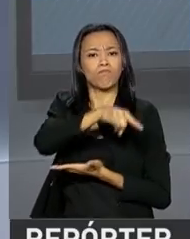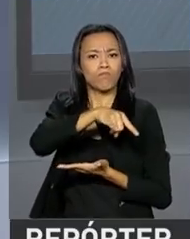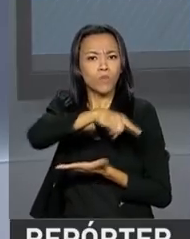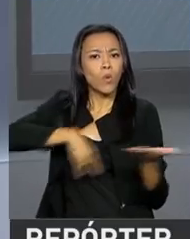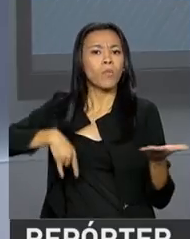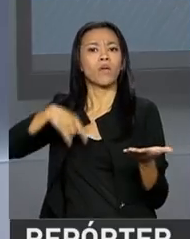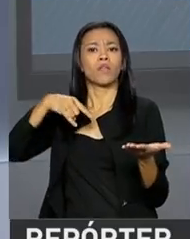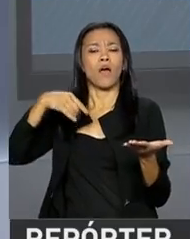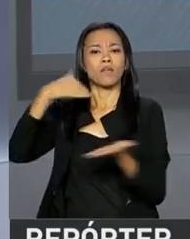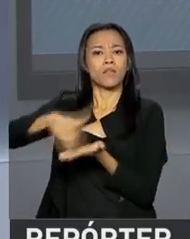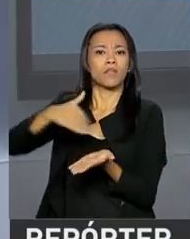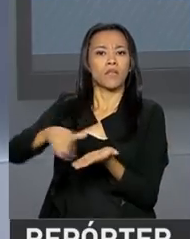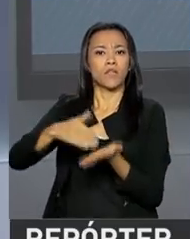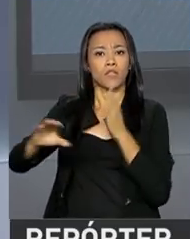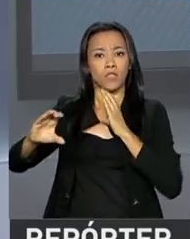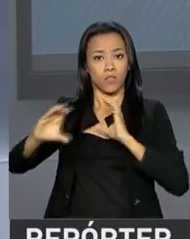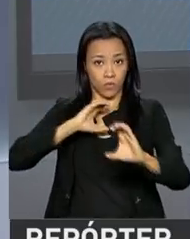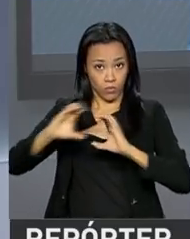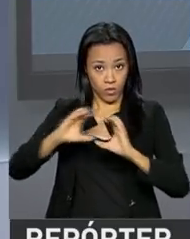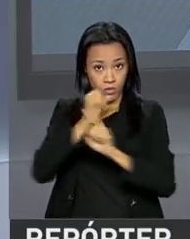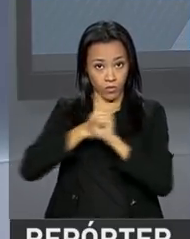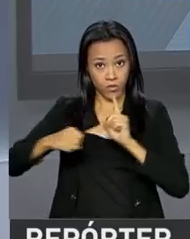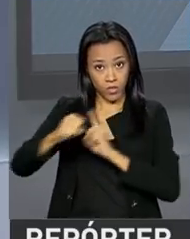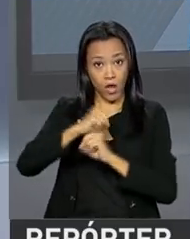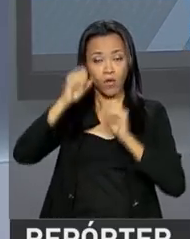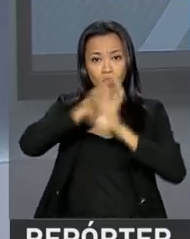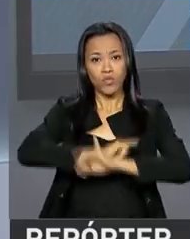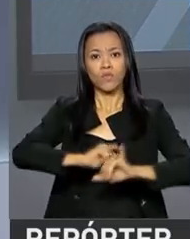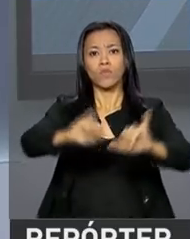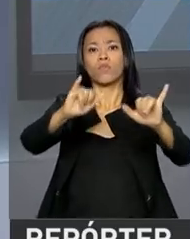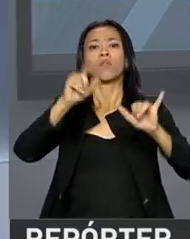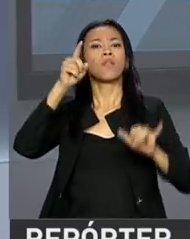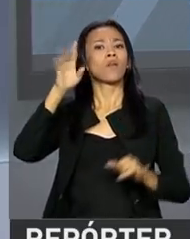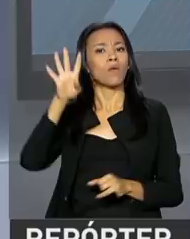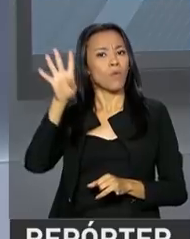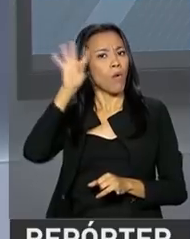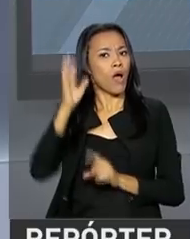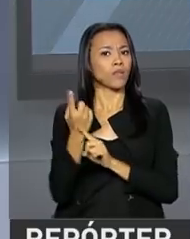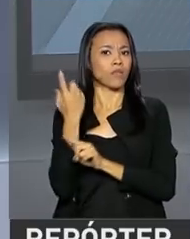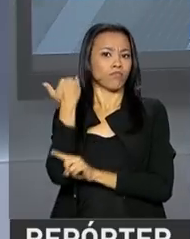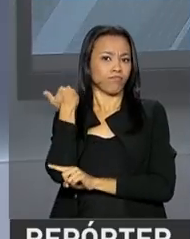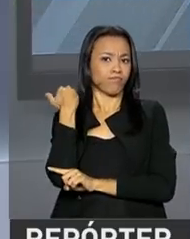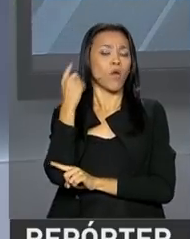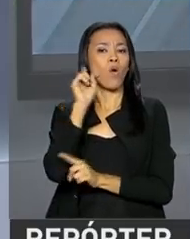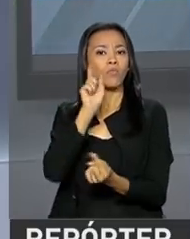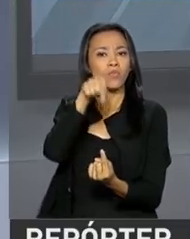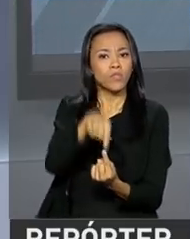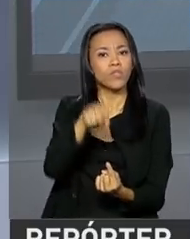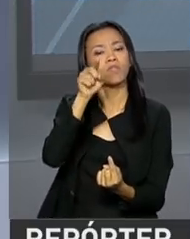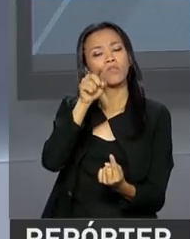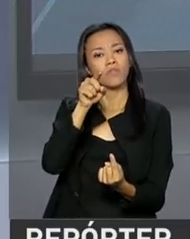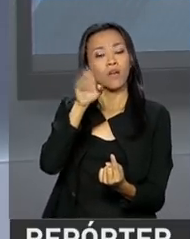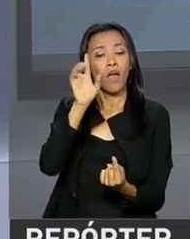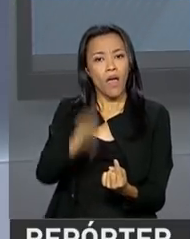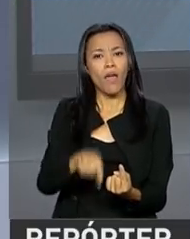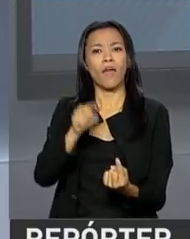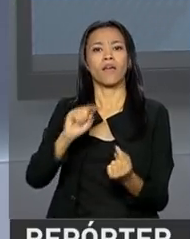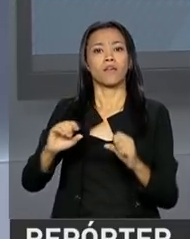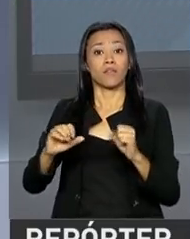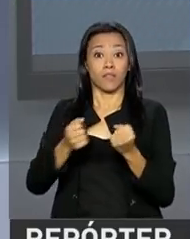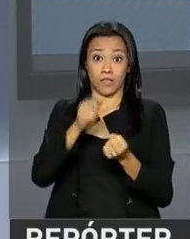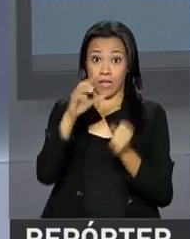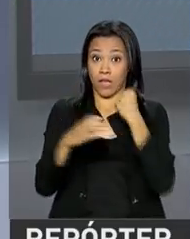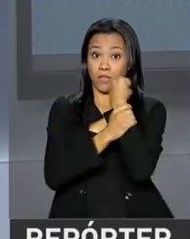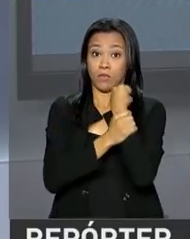social ressaltou nesta quarta feira que a decisão do presidente tinha o objetivo de garantir a integridade física